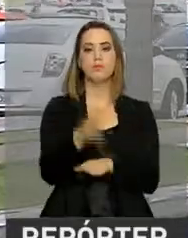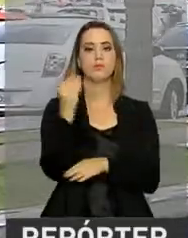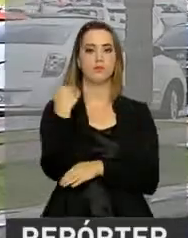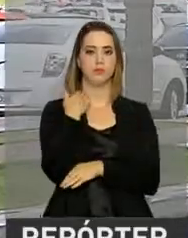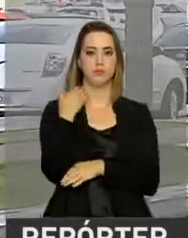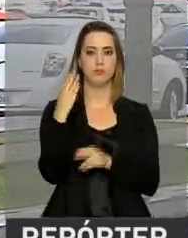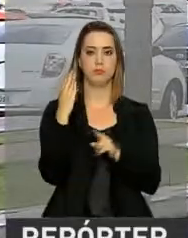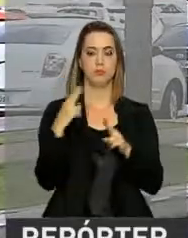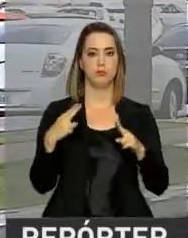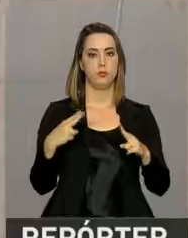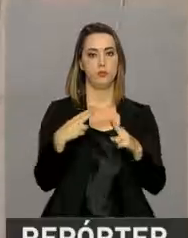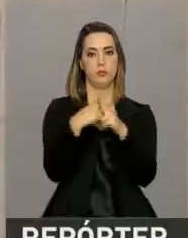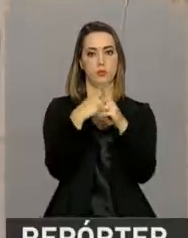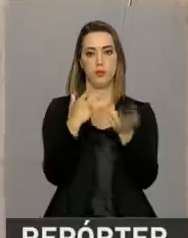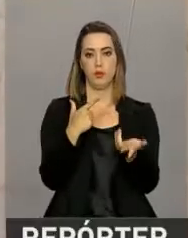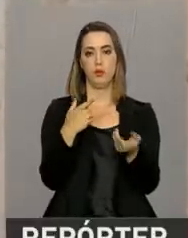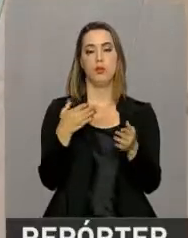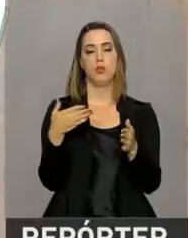banco vai disponibilizar